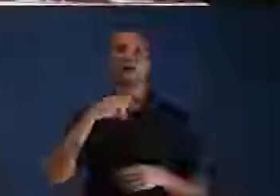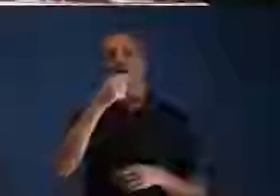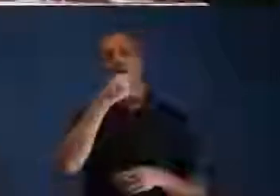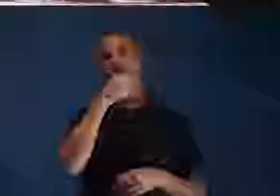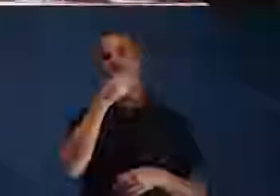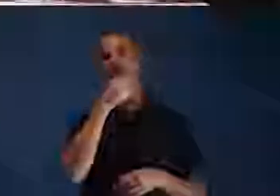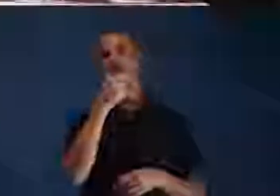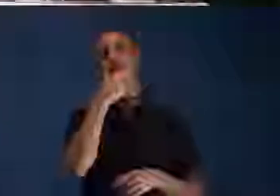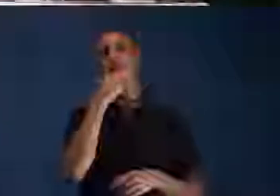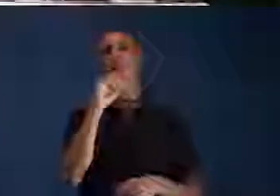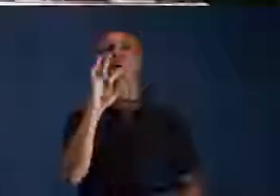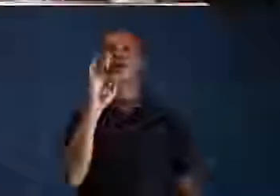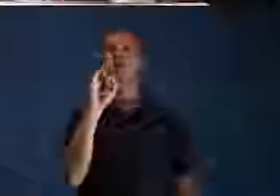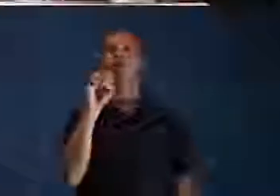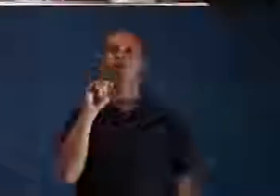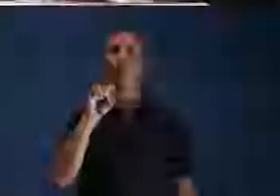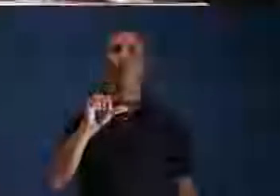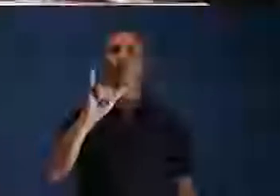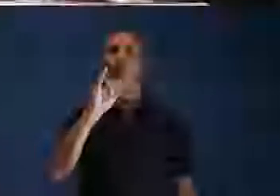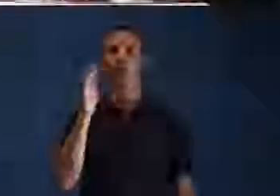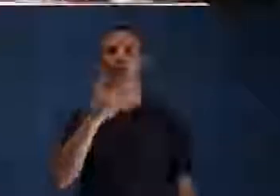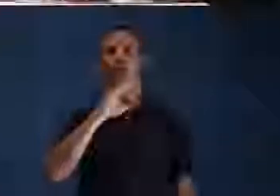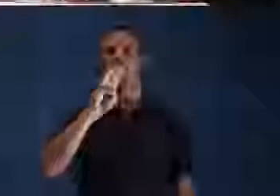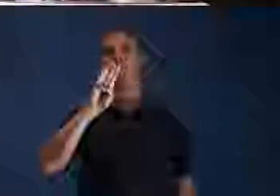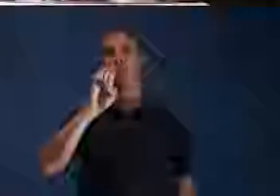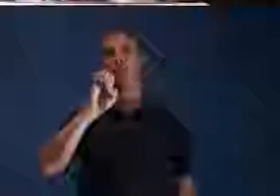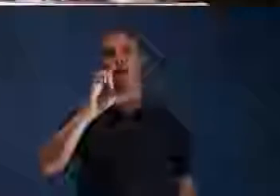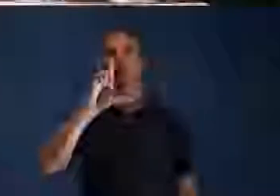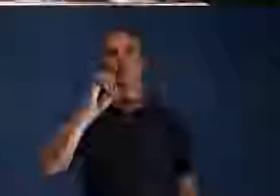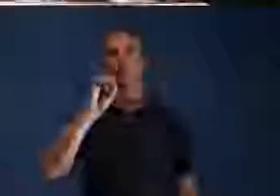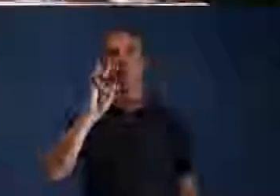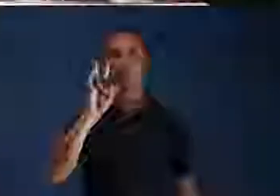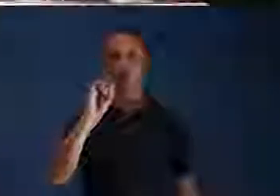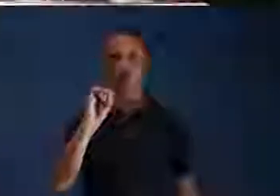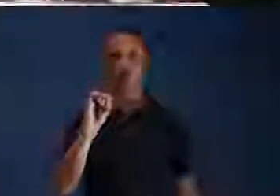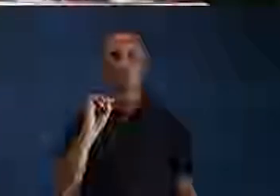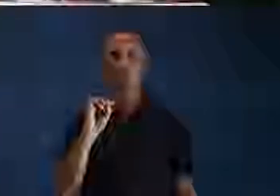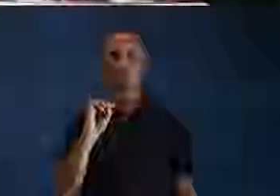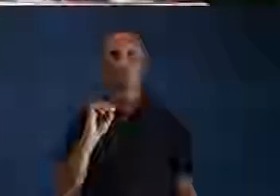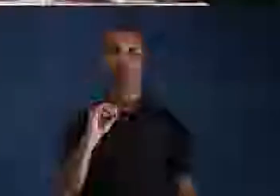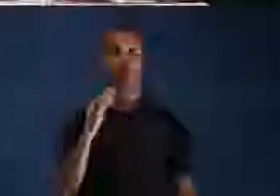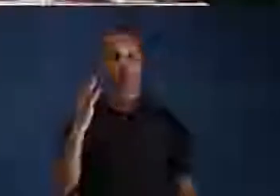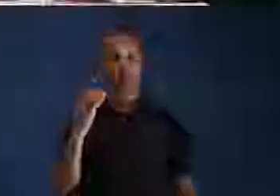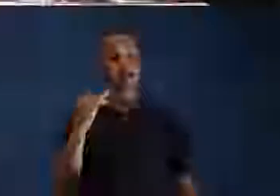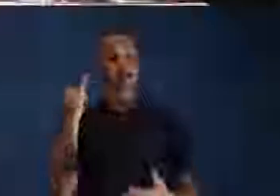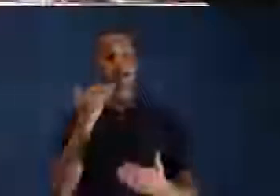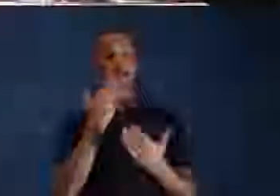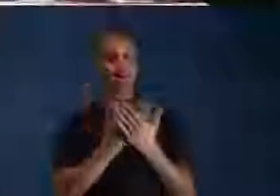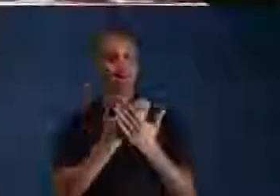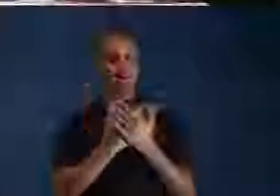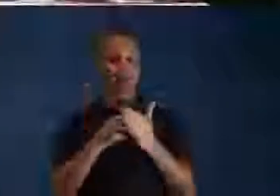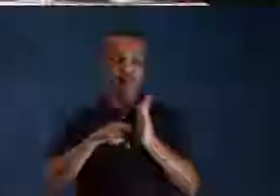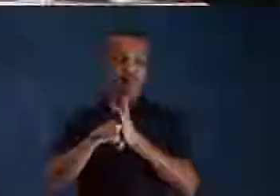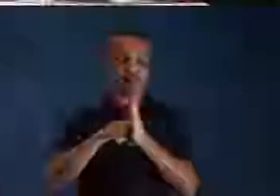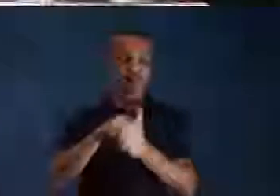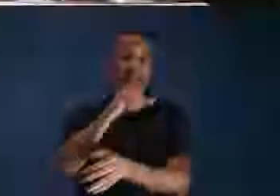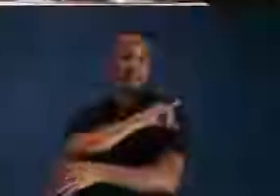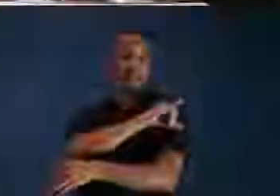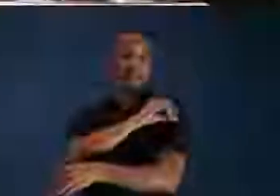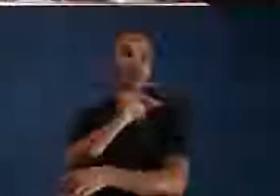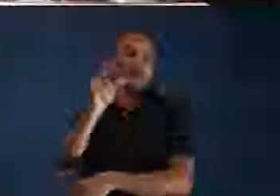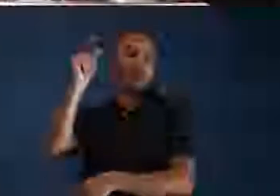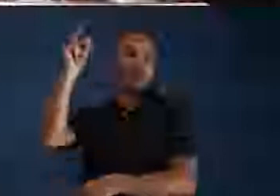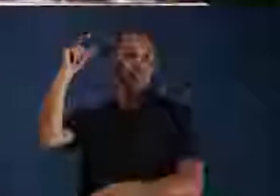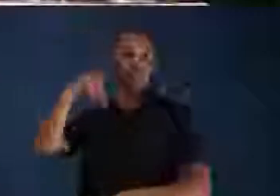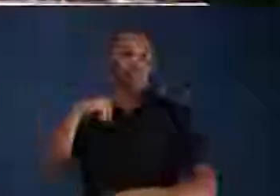que o Tony Bellotto dizia que não estudava nada, que escrevia sem estudar, talvez fosse bom ele estudar um pouco. Muito